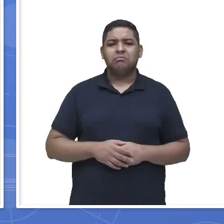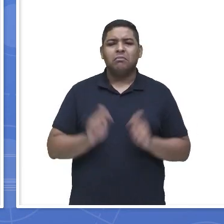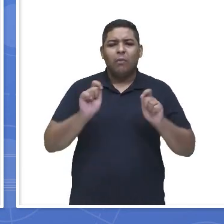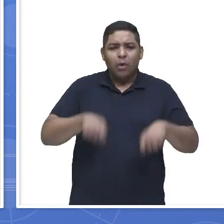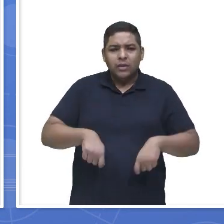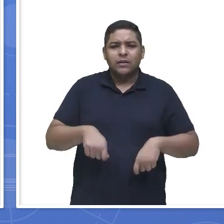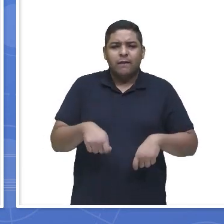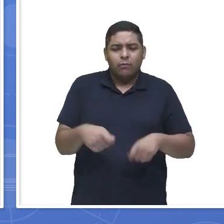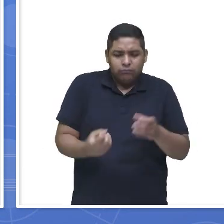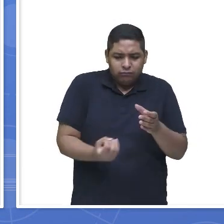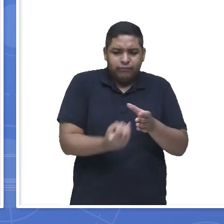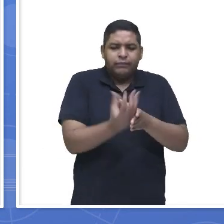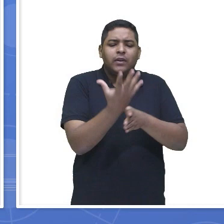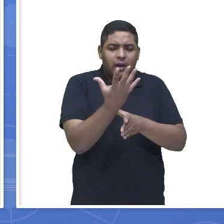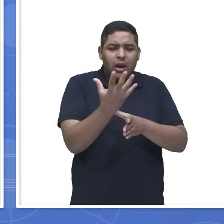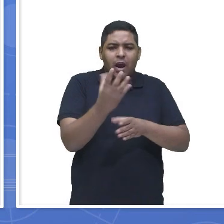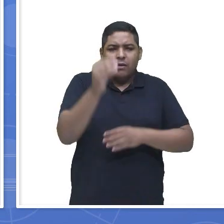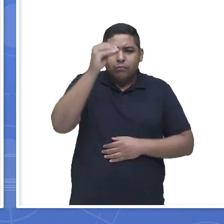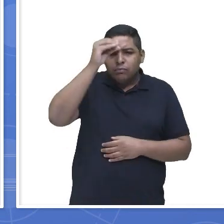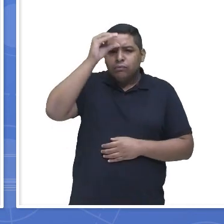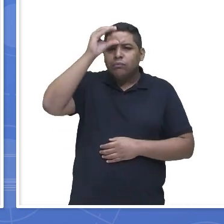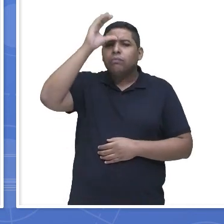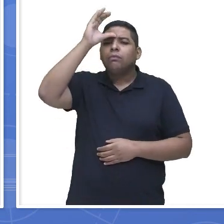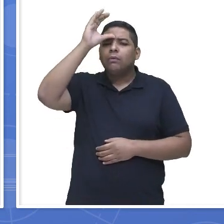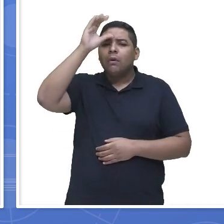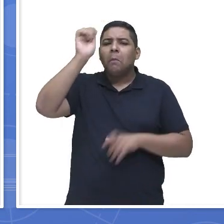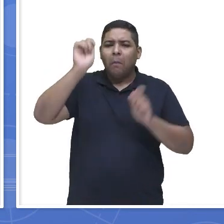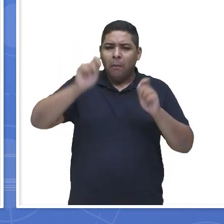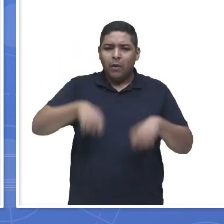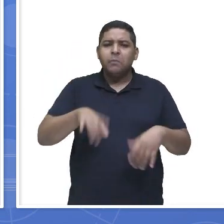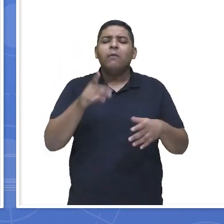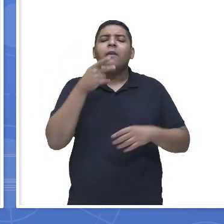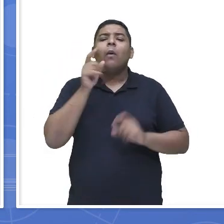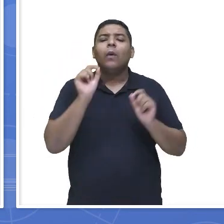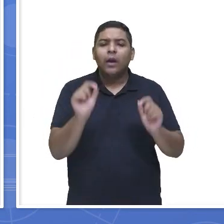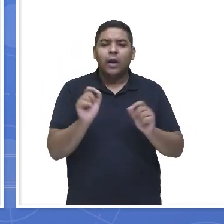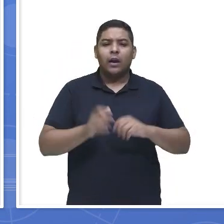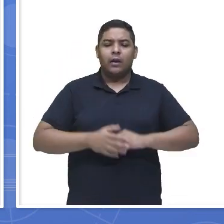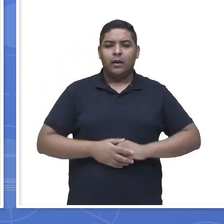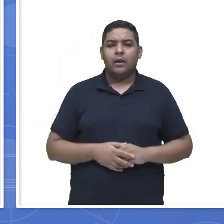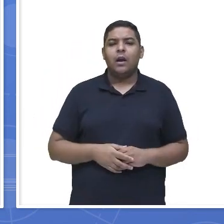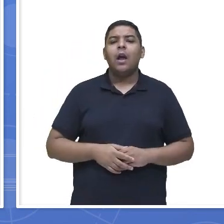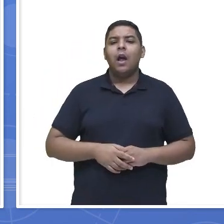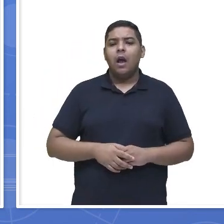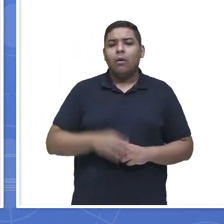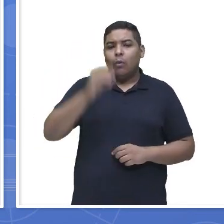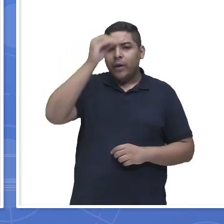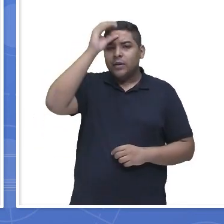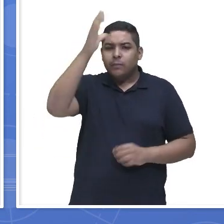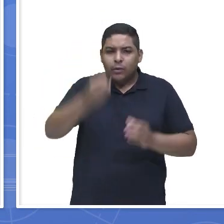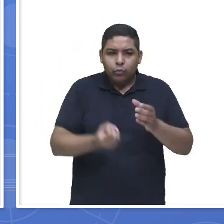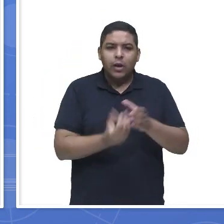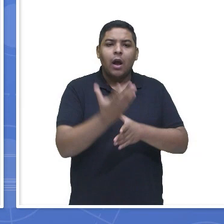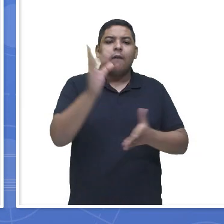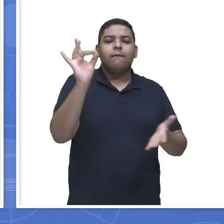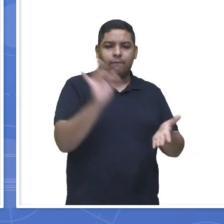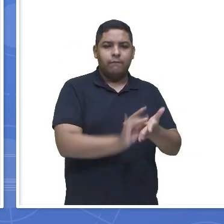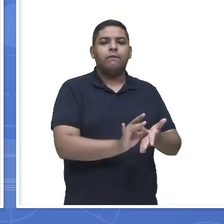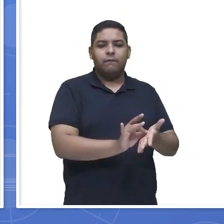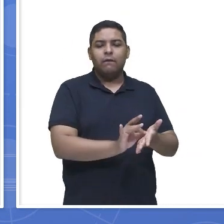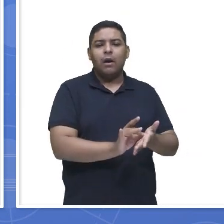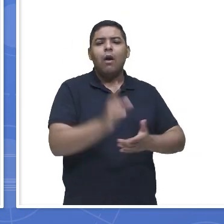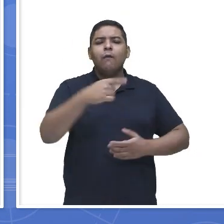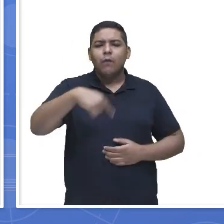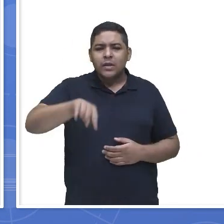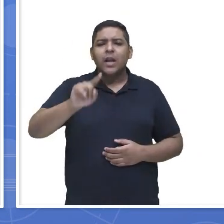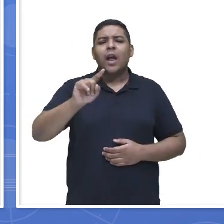vocês acham? E podemos afirmar que o conhecimento elaborado é verdadeiro? Por exemplo,